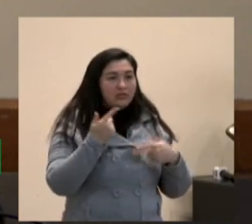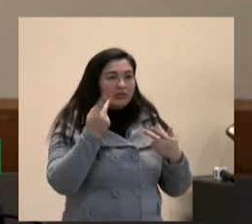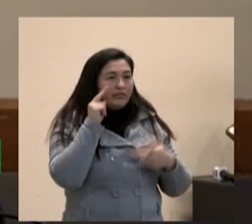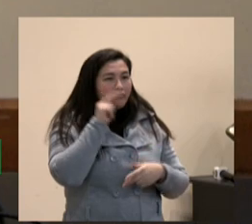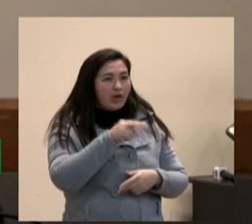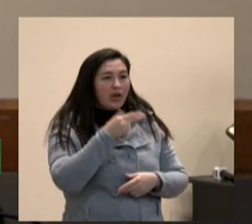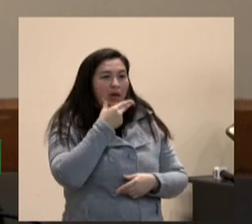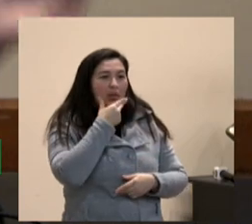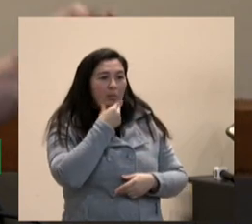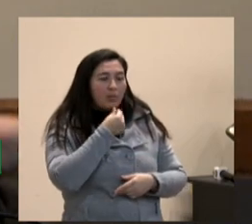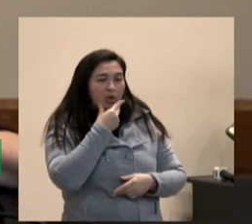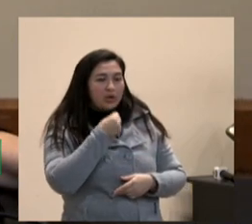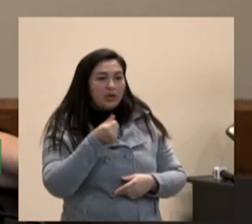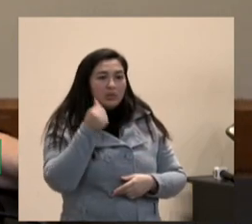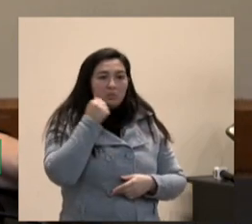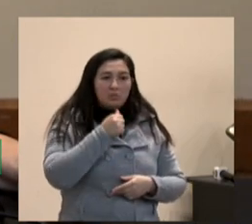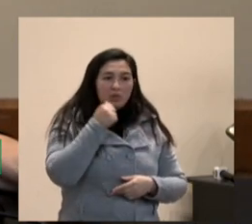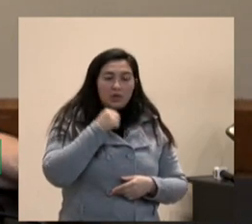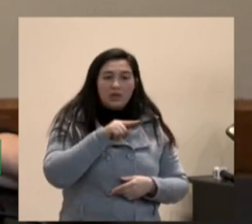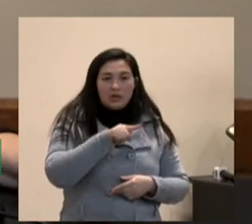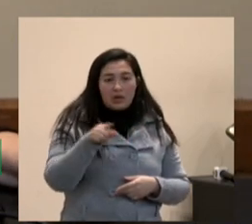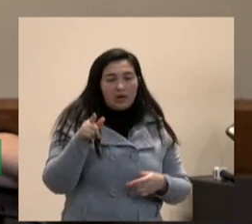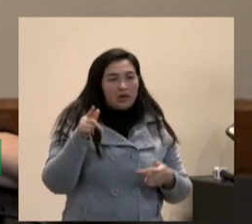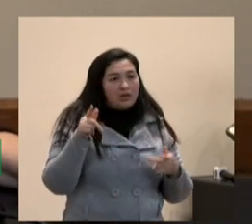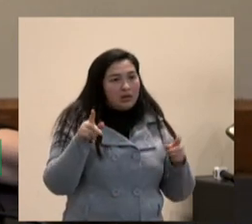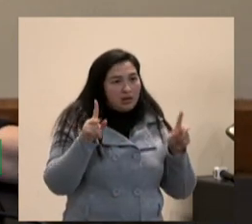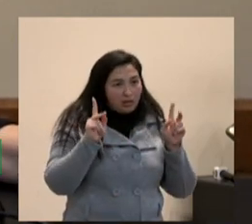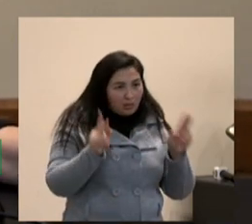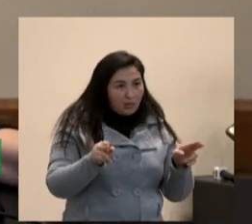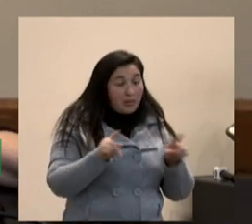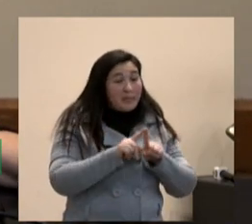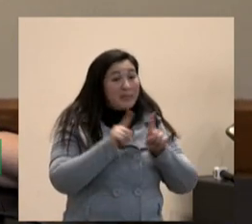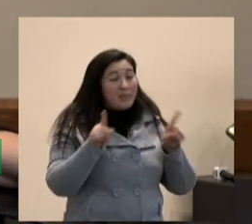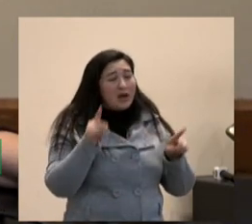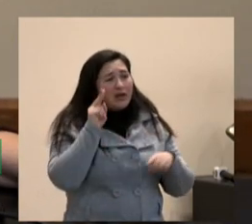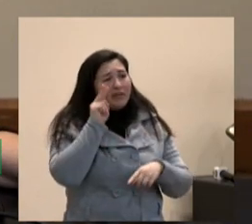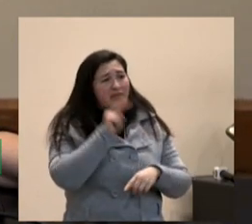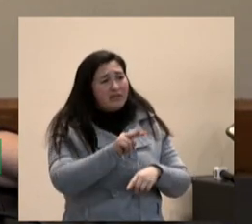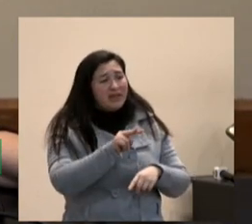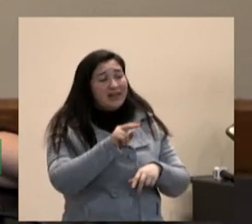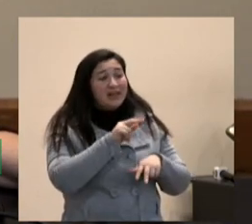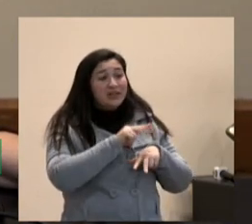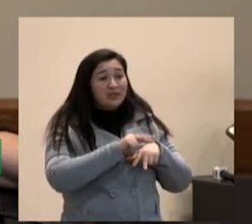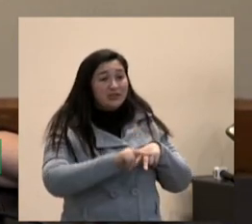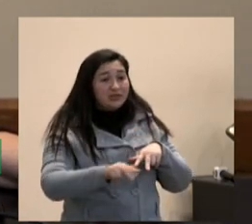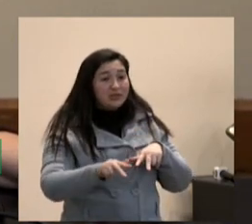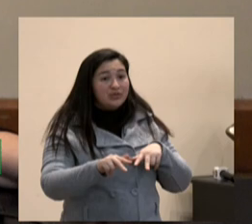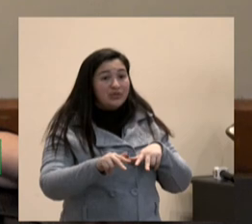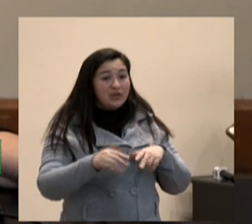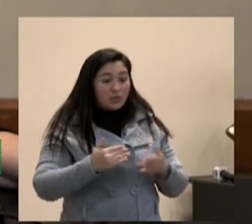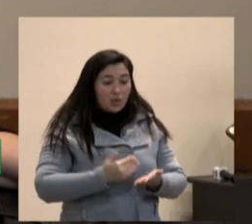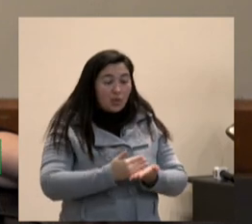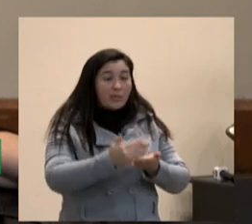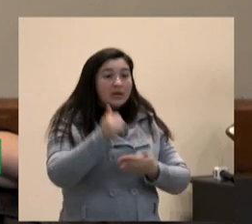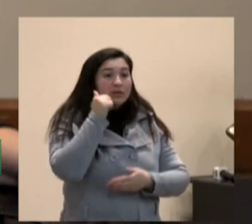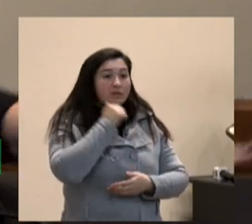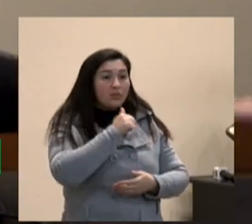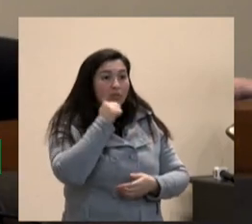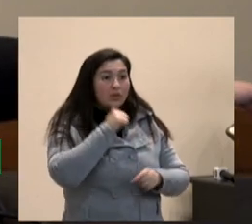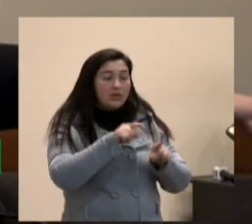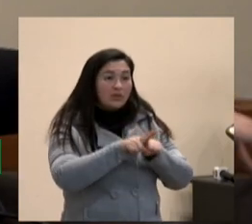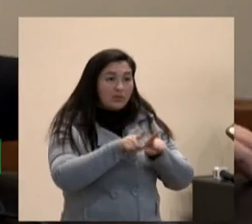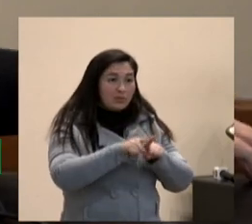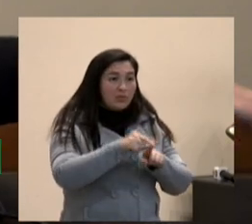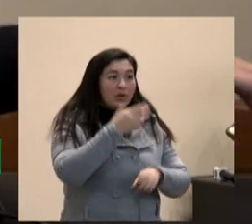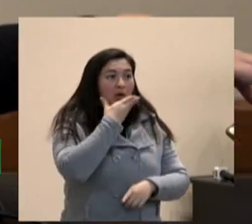tendem a ter um acesso muito similar, mas ela é marcada quando a gente pensa no gênero a partir das mulheres e homens, né,